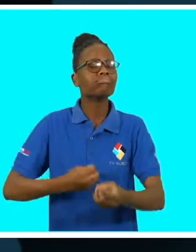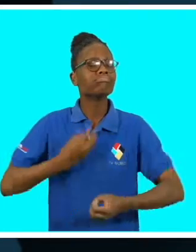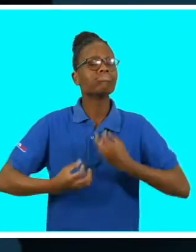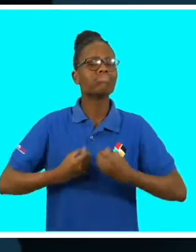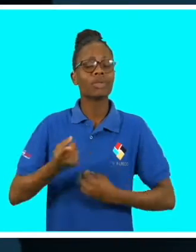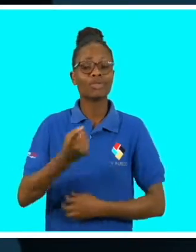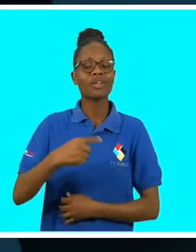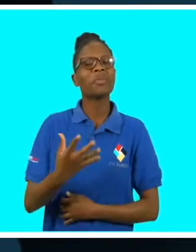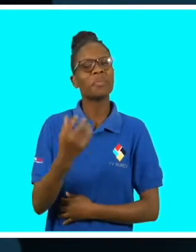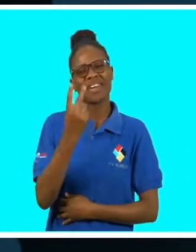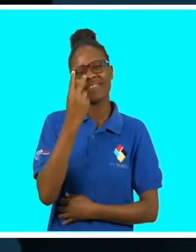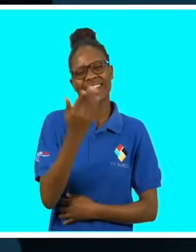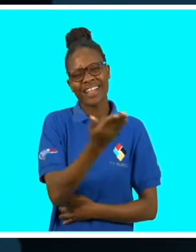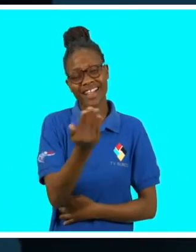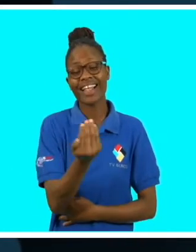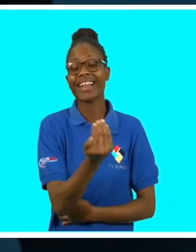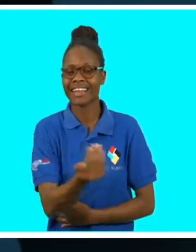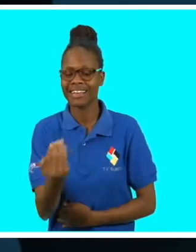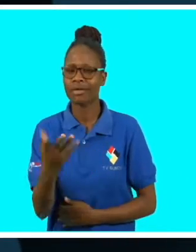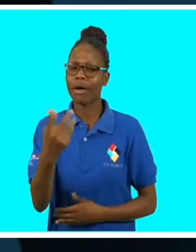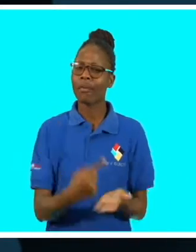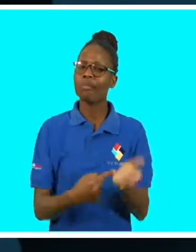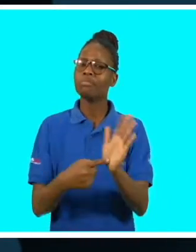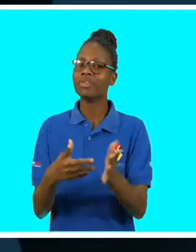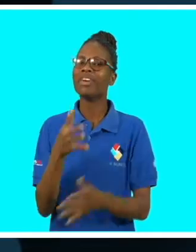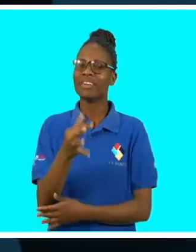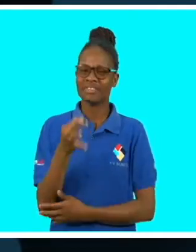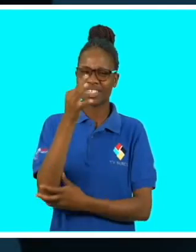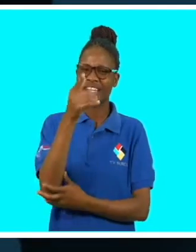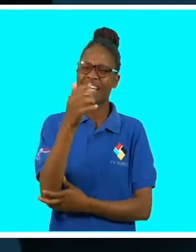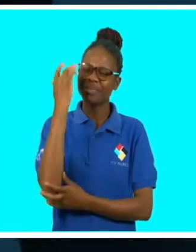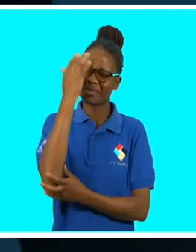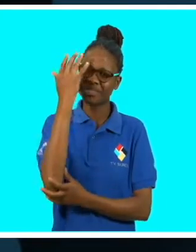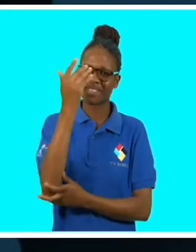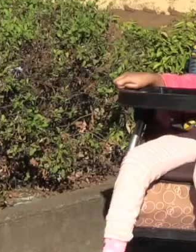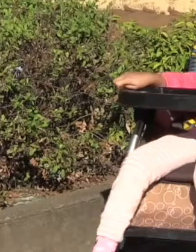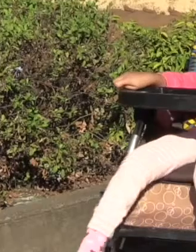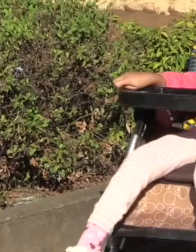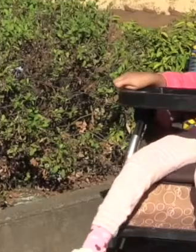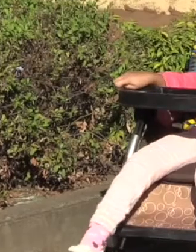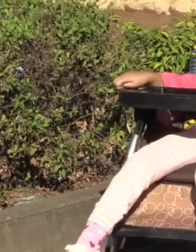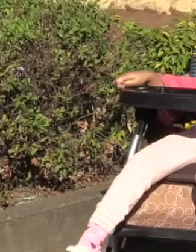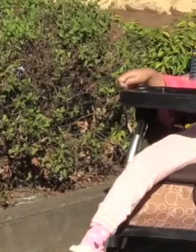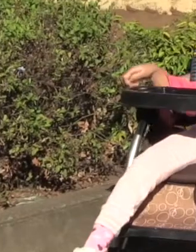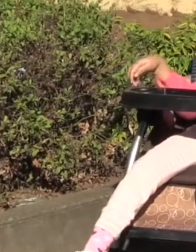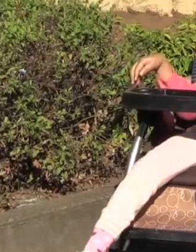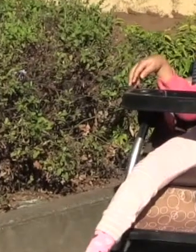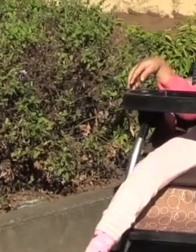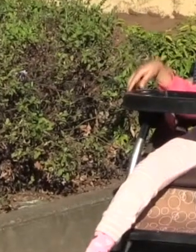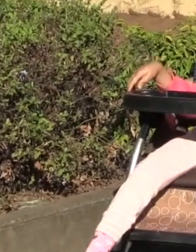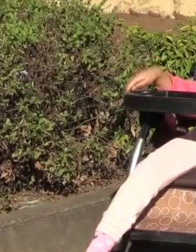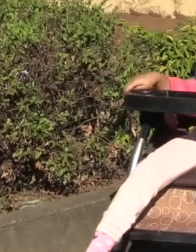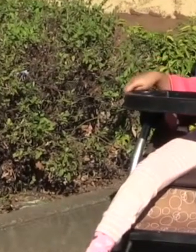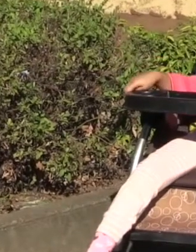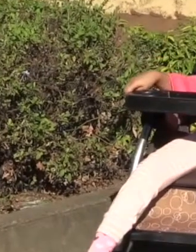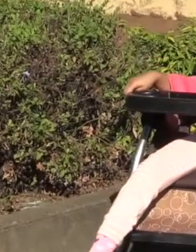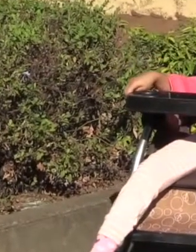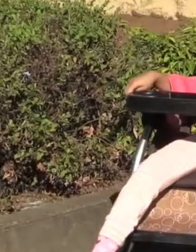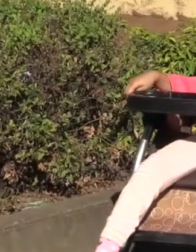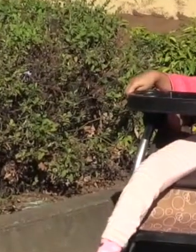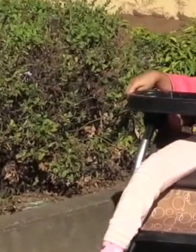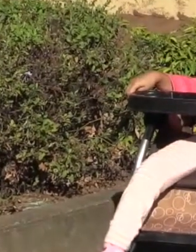Mesmo sem poder usar a palavra para exprimir seu sentimento, é visível no rosto dos petizes que este dia ficará